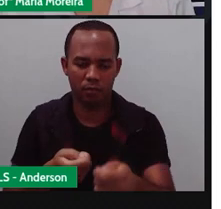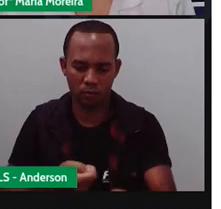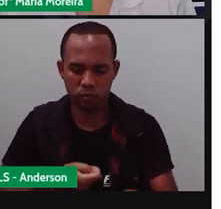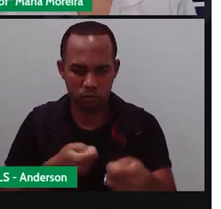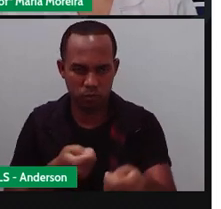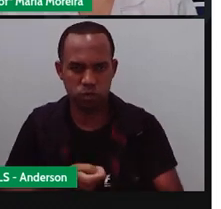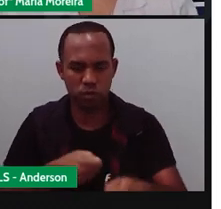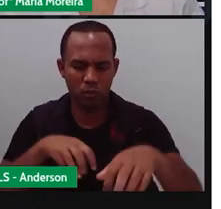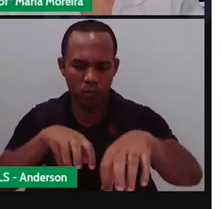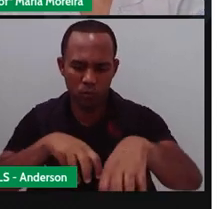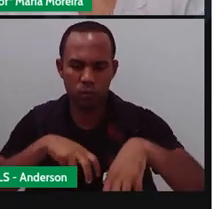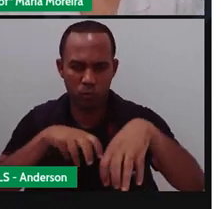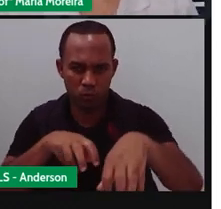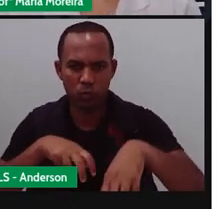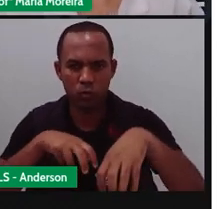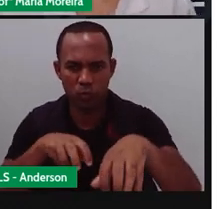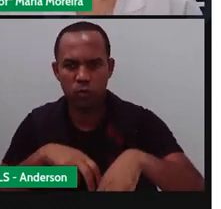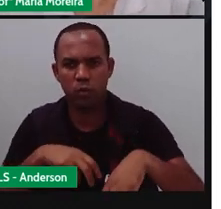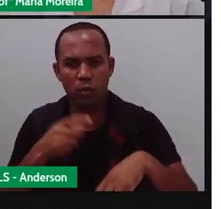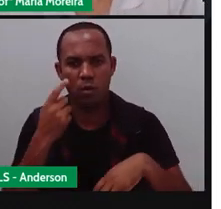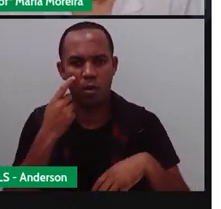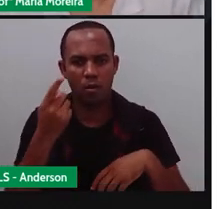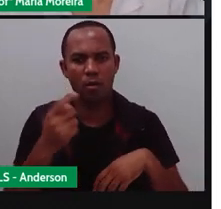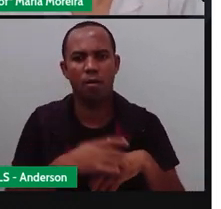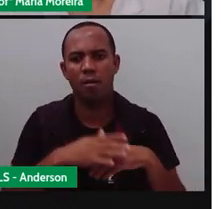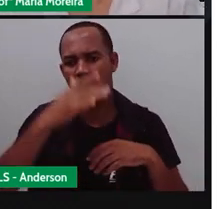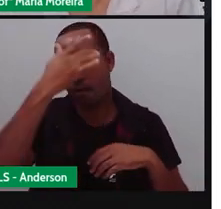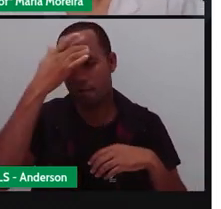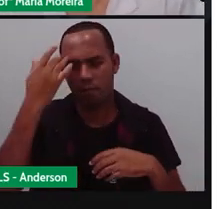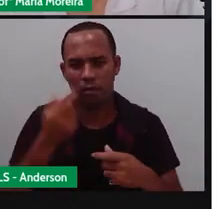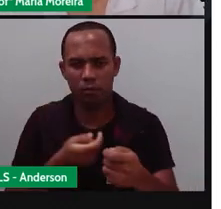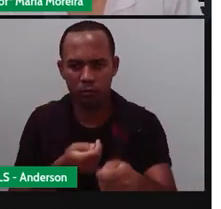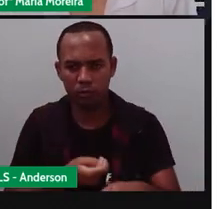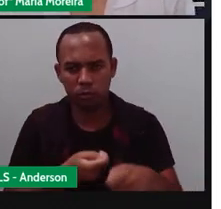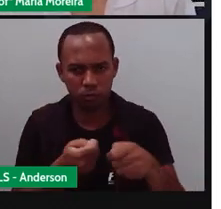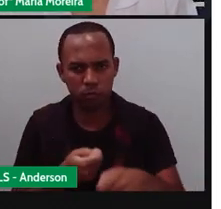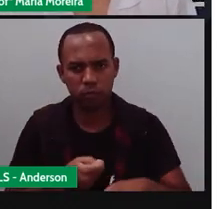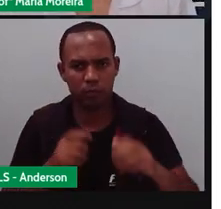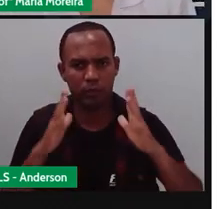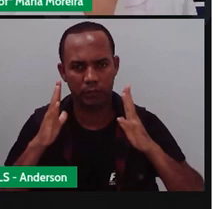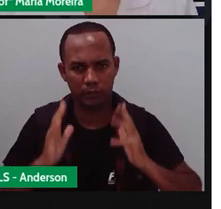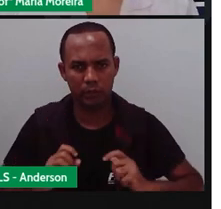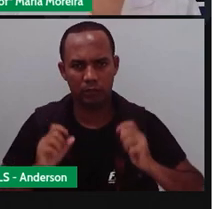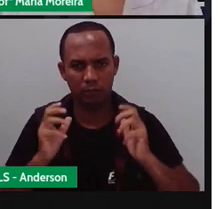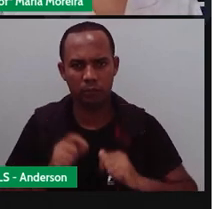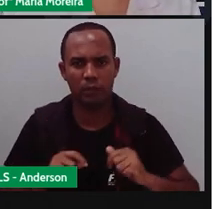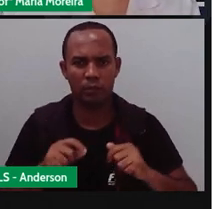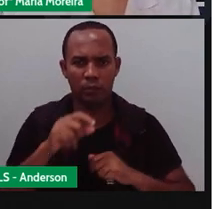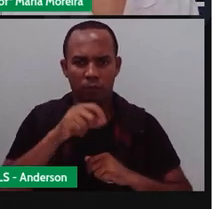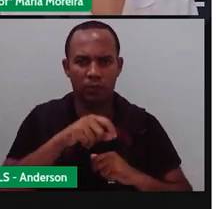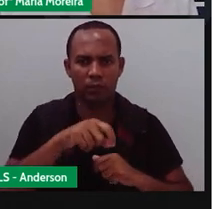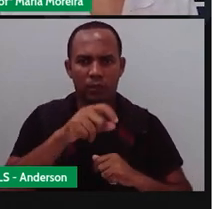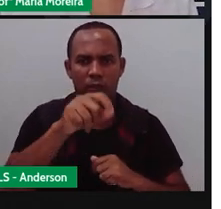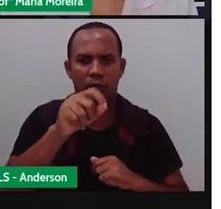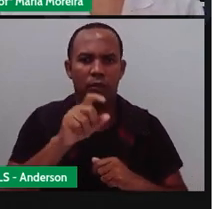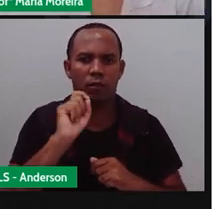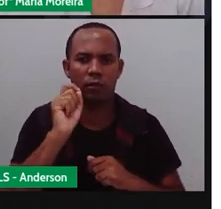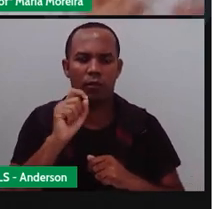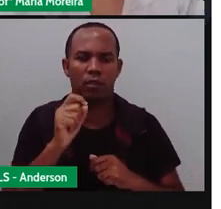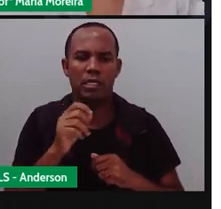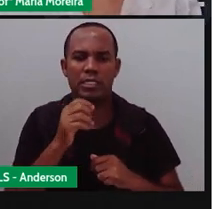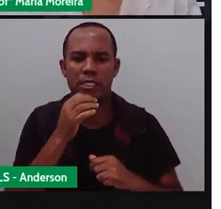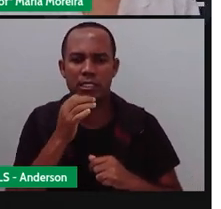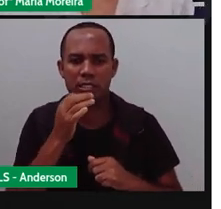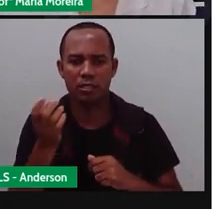determinadas maneiras ou na pessoa vir ali com inchada e vim Fofão no chão mesmo para plantar a